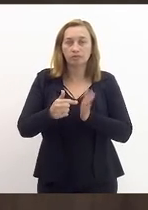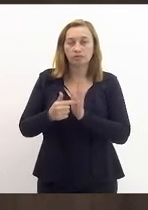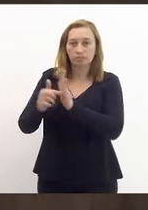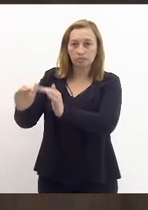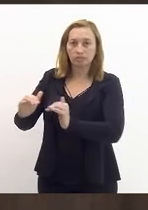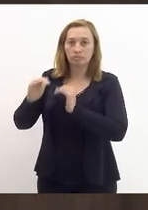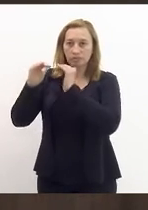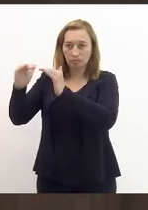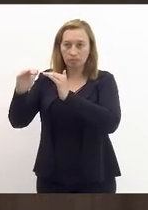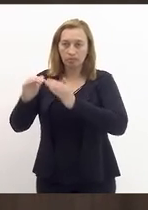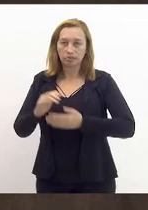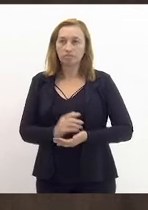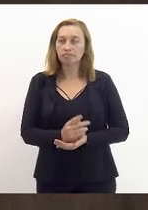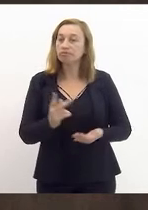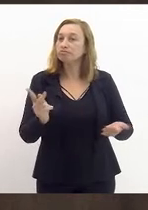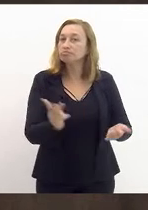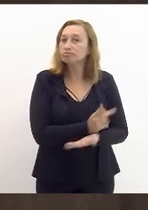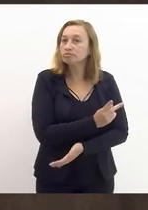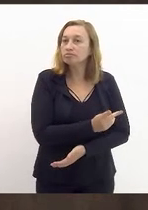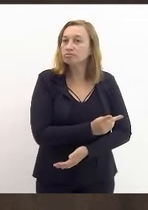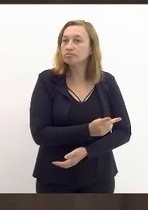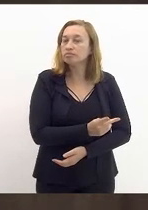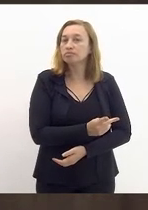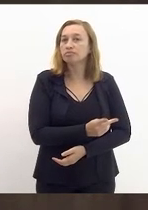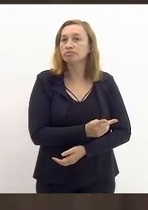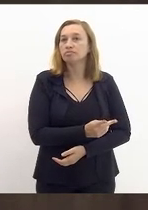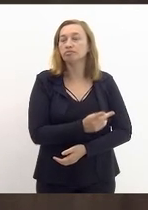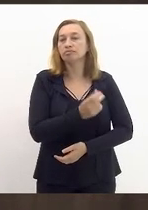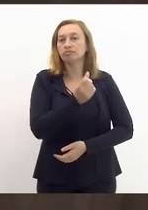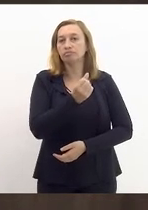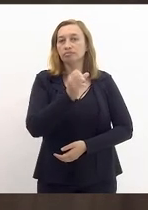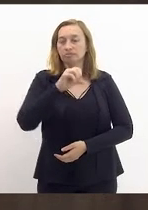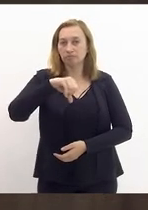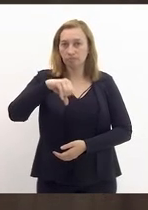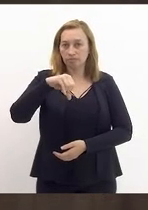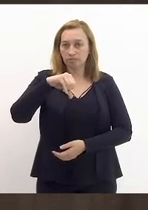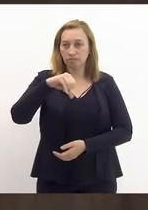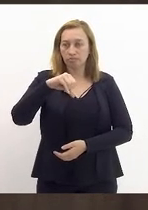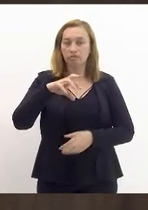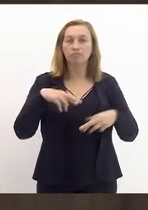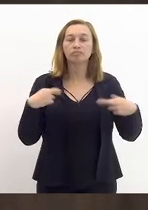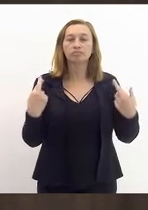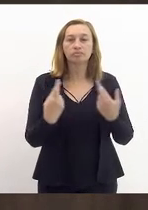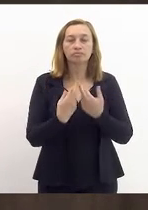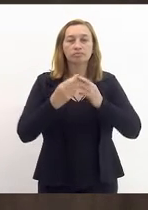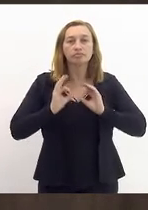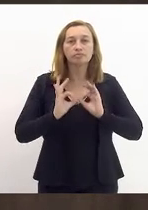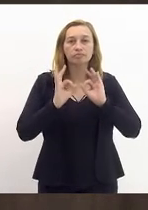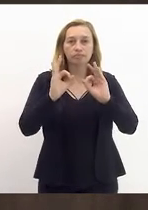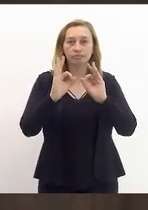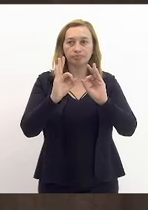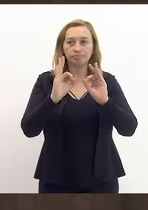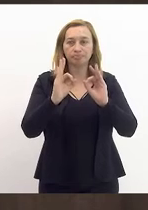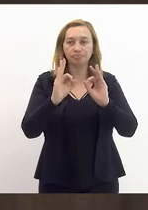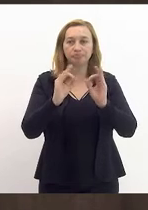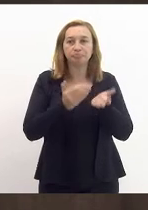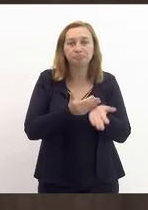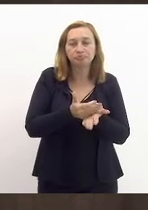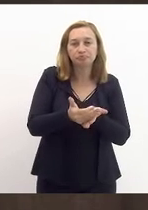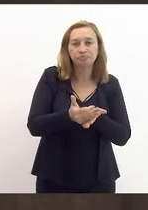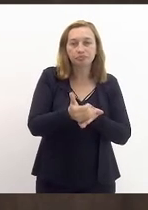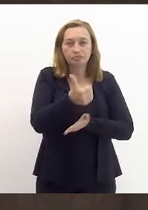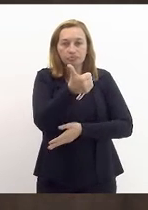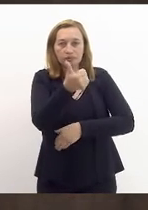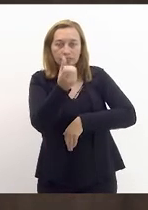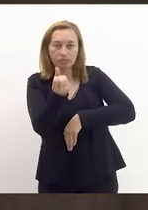exatidão o ocorrido na 69ª sessão extraordinária que